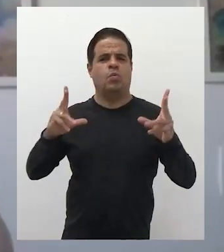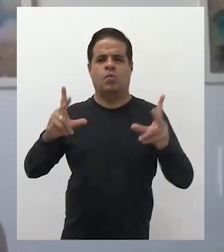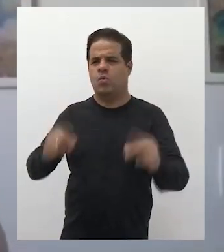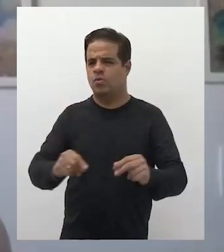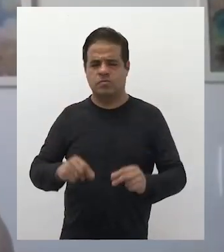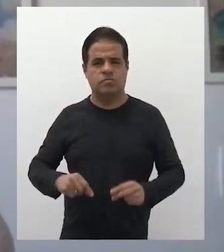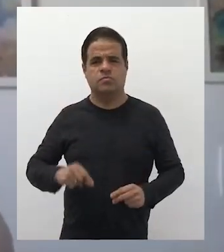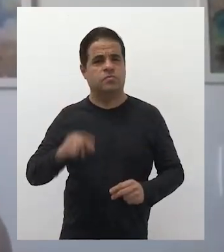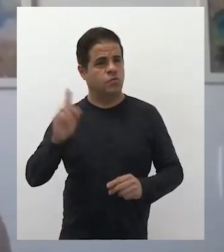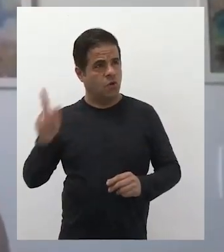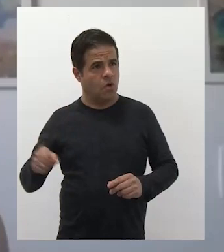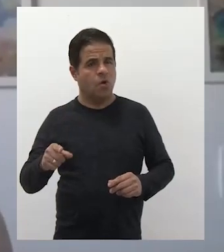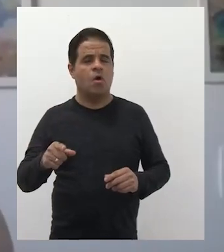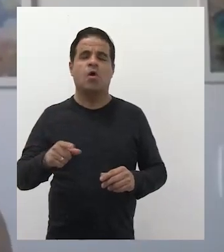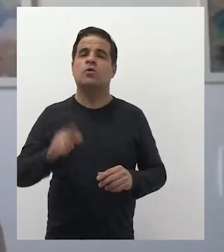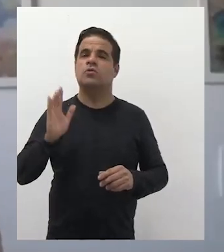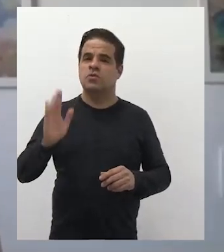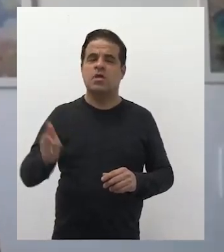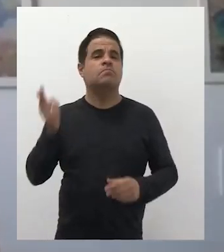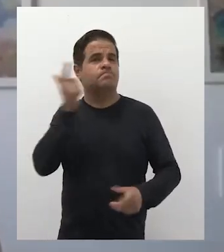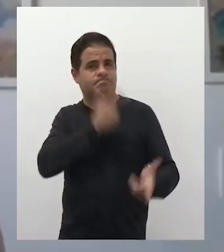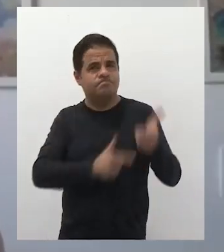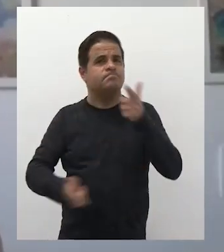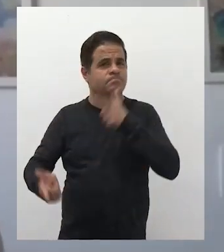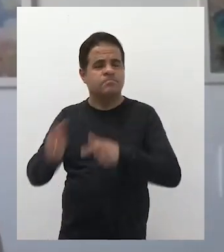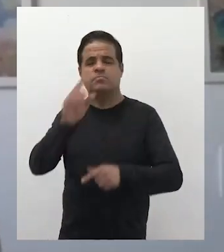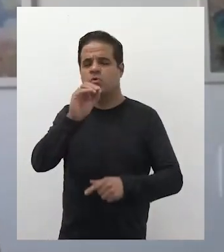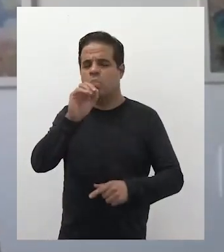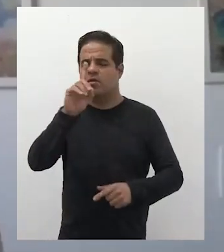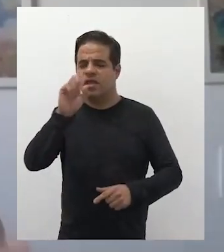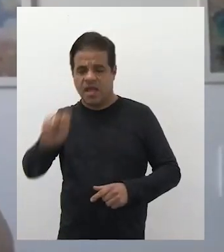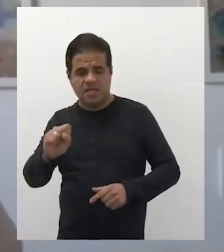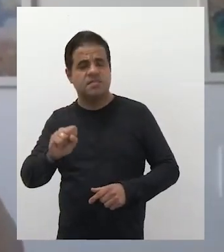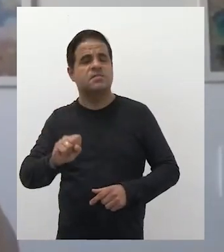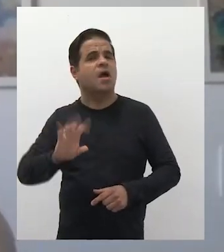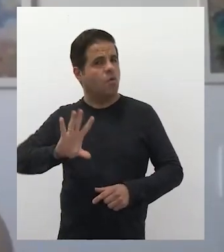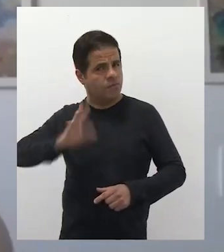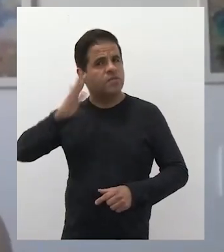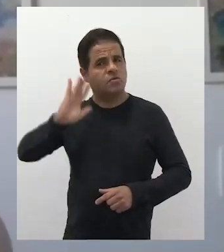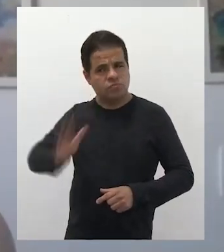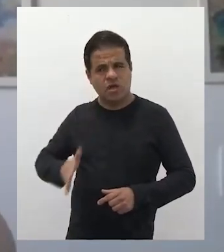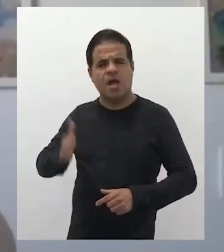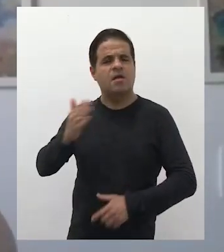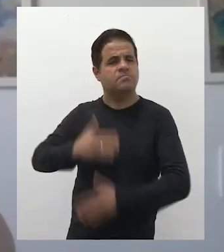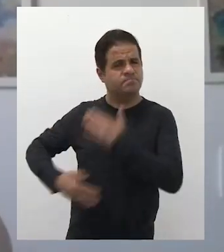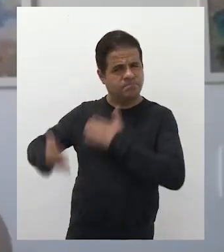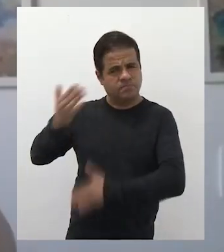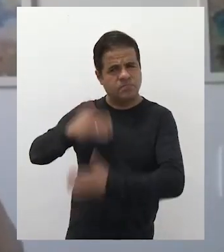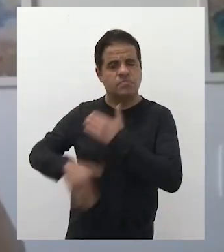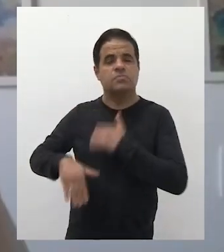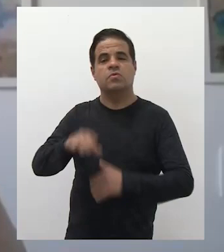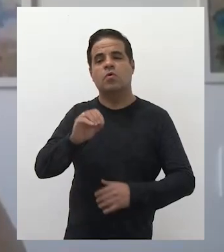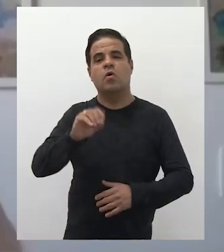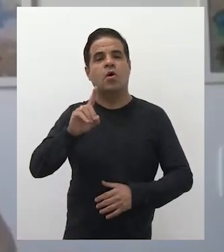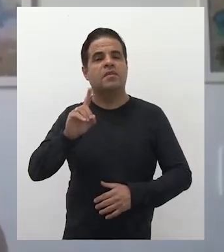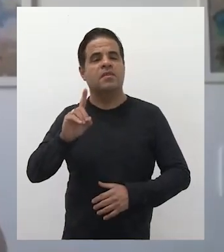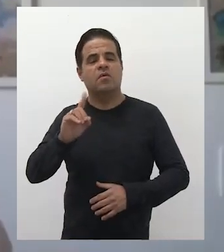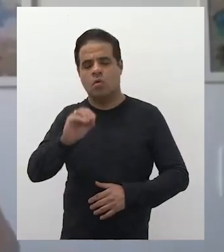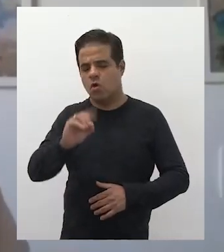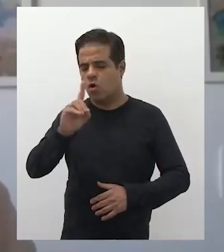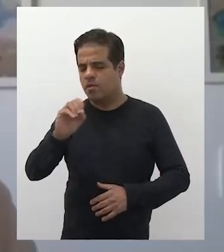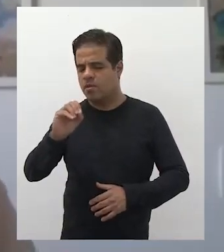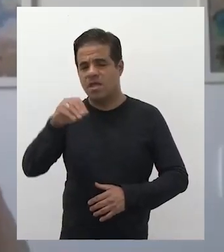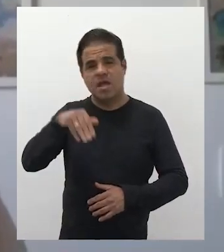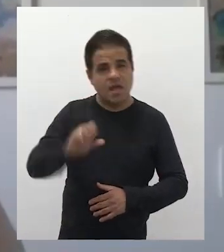feito, olha, a gente está alcançando os ODS. Aconteceu isso lá atrás em relação aos ODMs, Objetivos